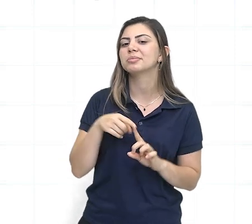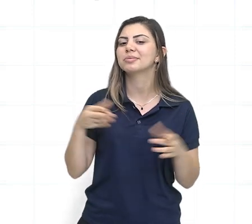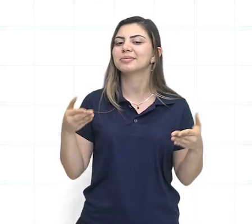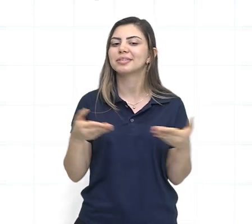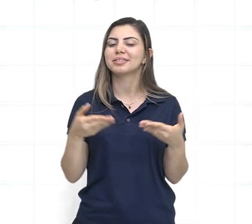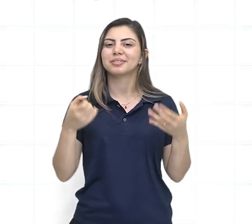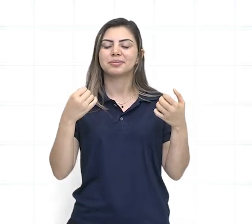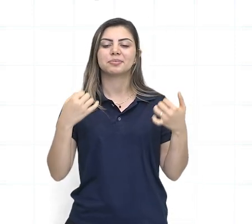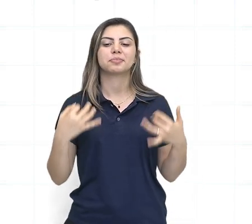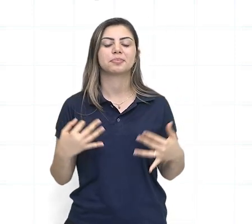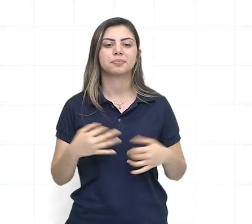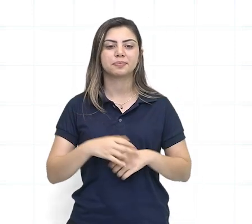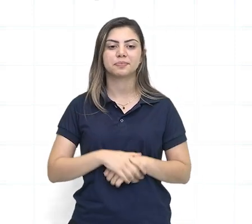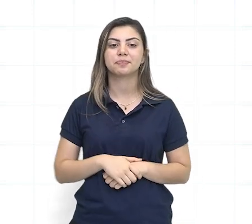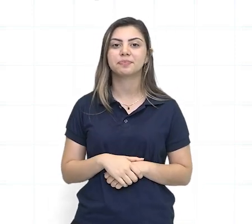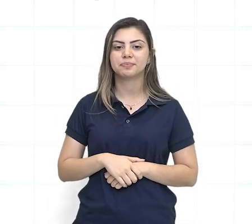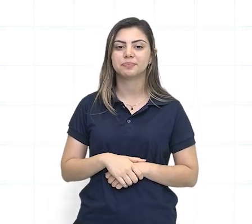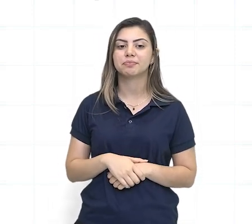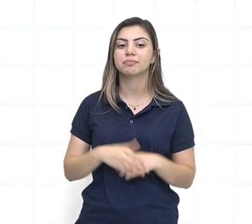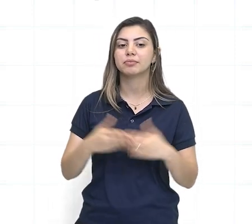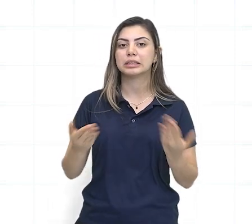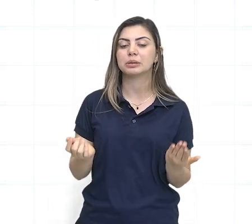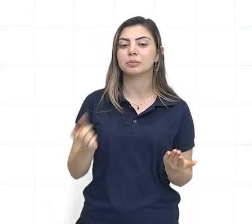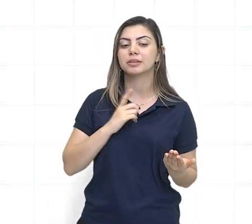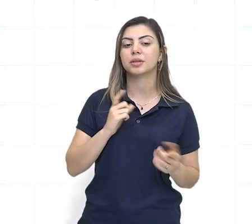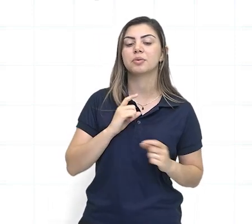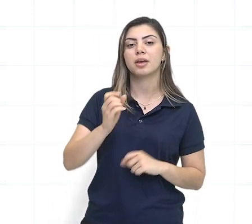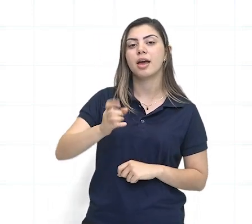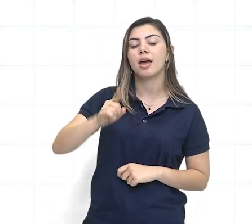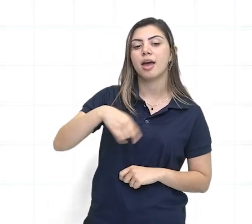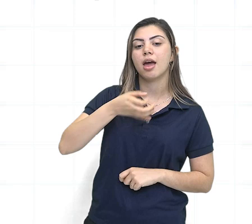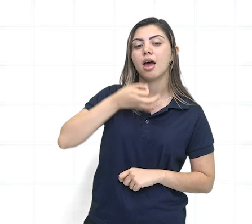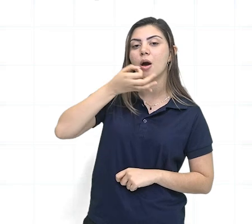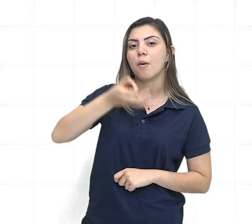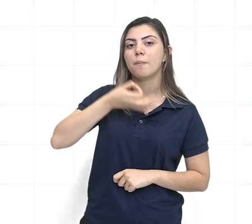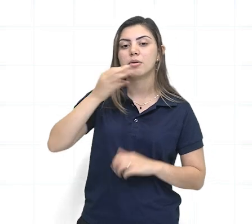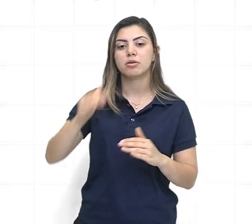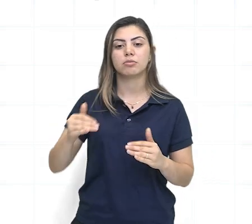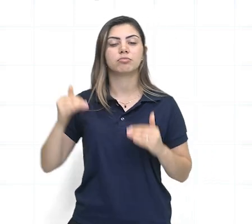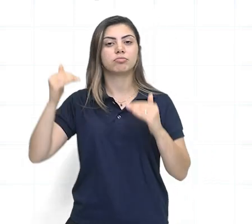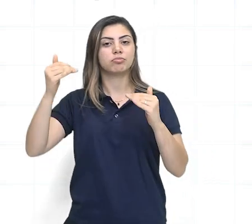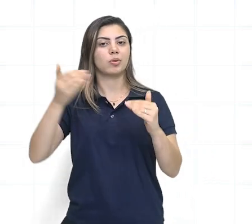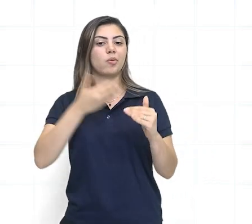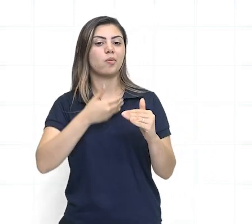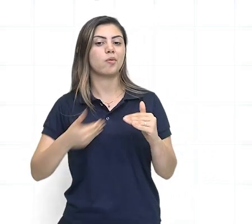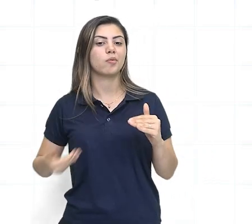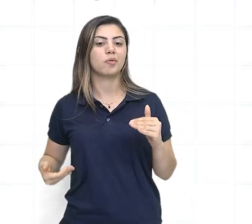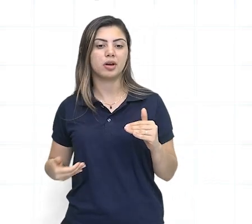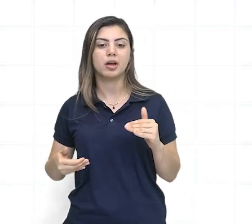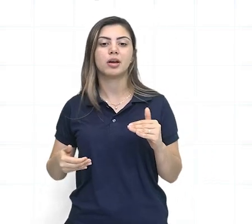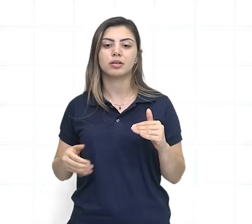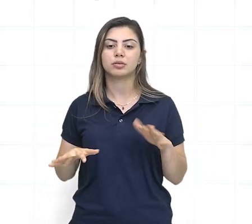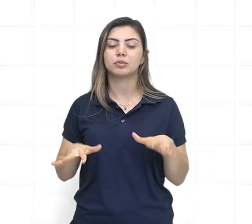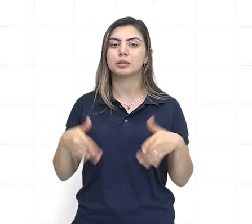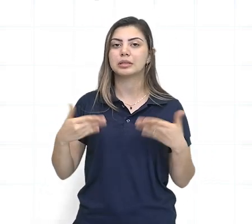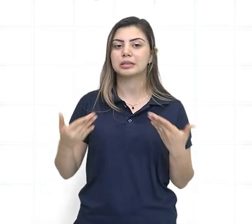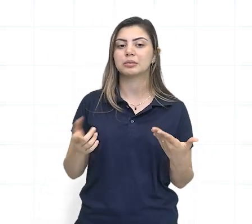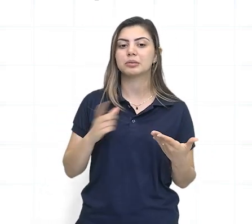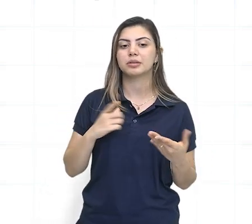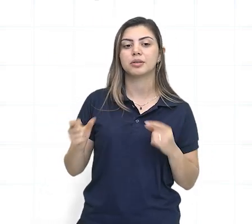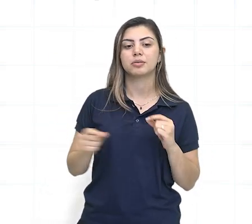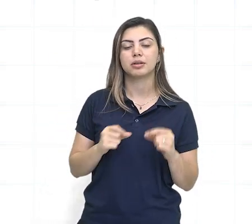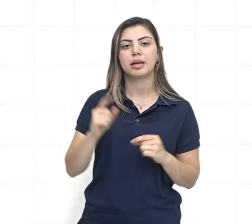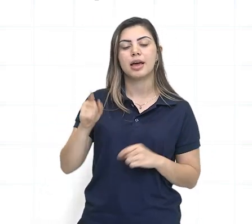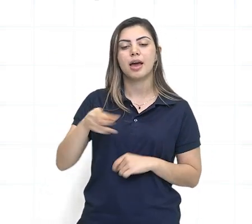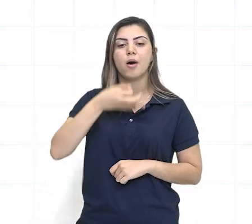aqui o argumento de autoridade. Quando se fala em argumento de autoridade, você